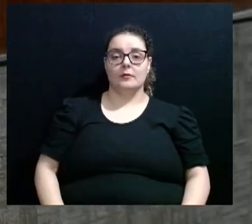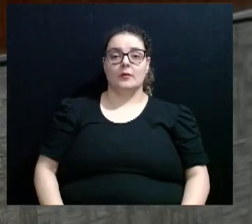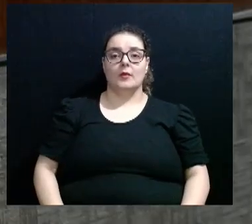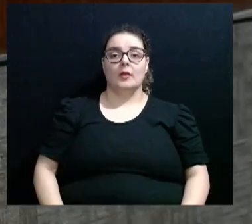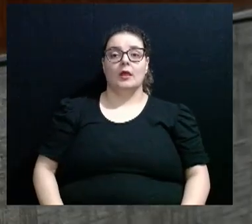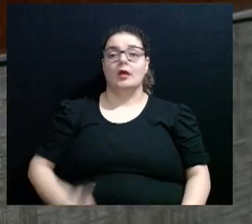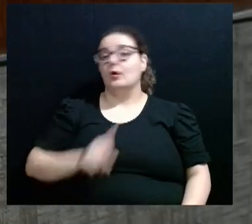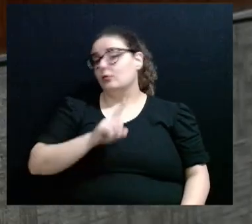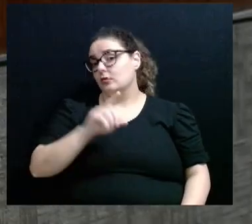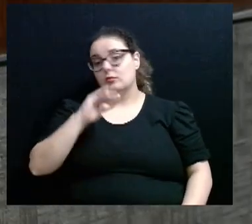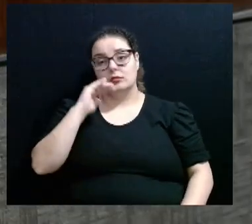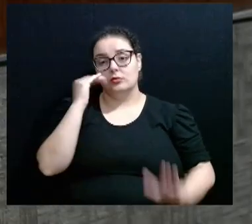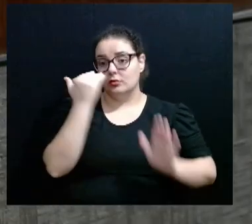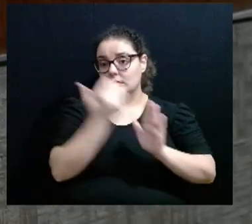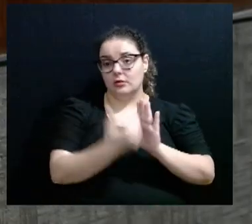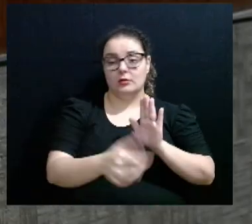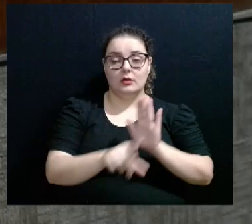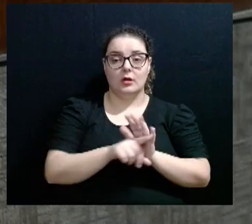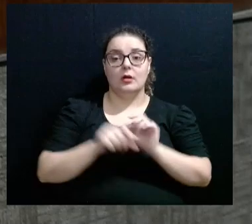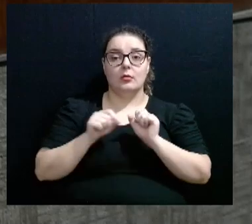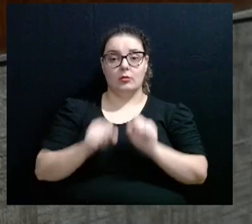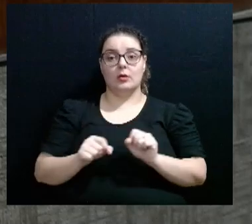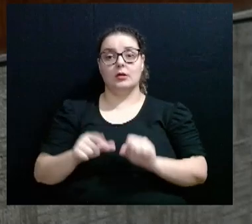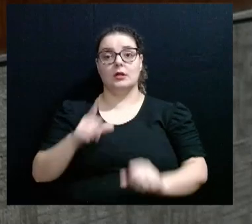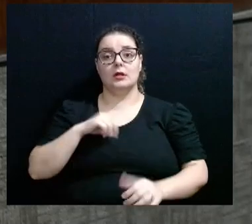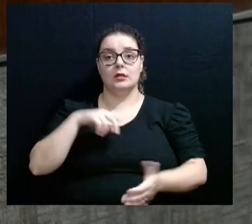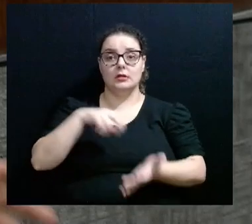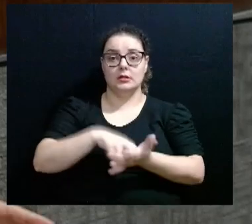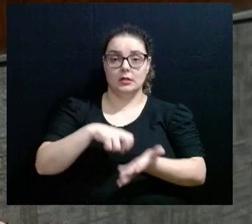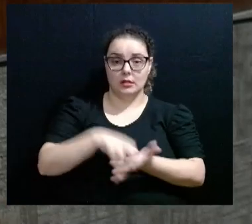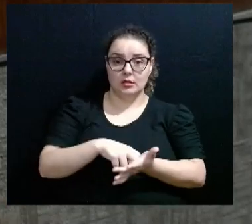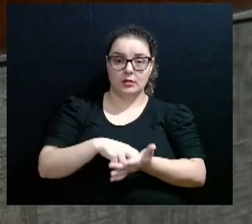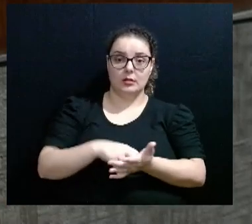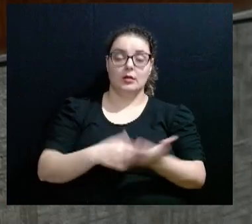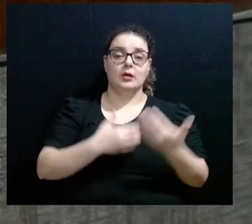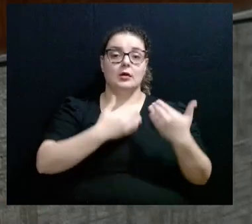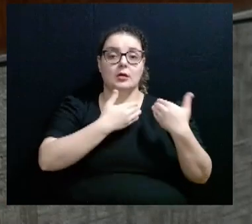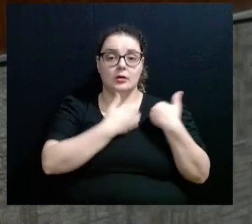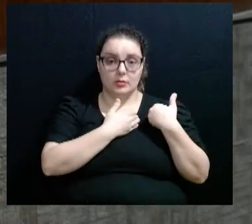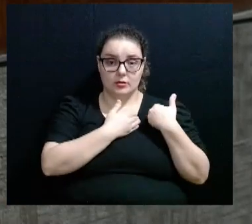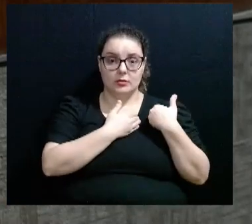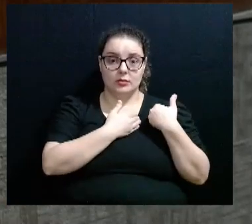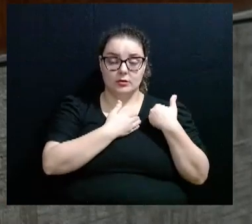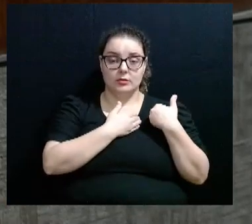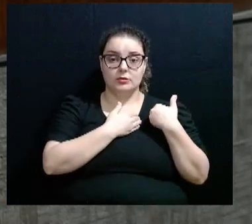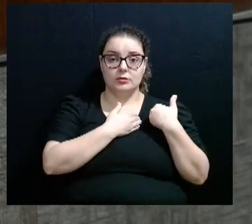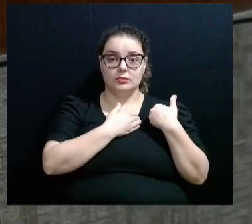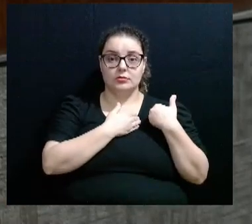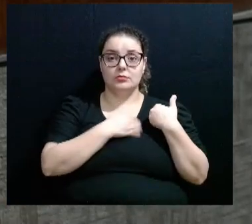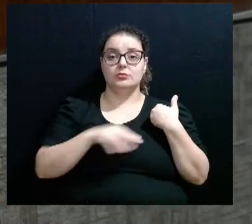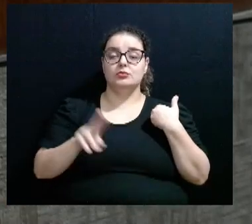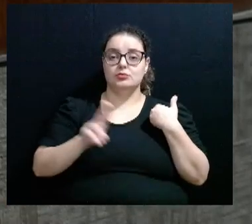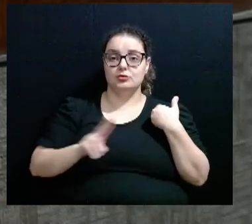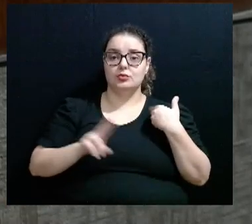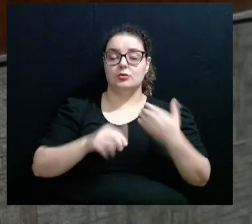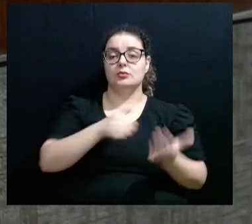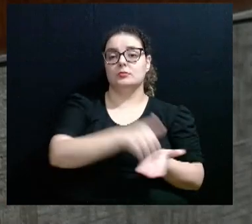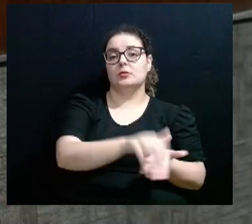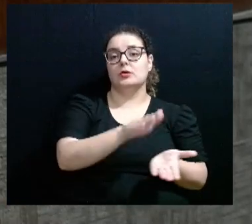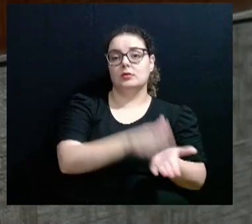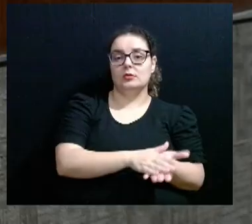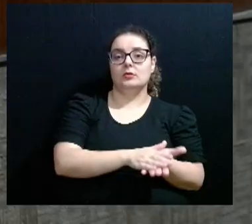lei, poderá haver penalidades aos responsáveis, que vai desde a aplicação de multas com valor mínimo